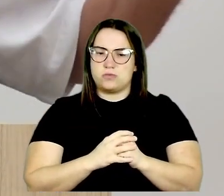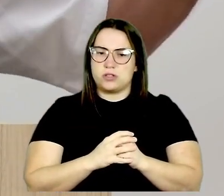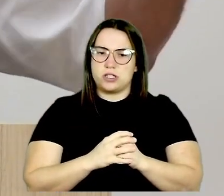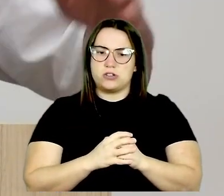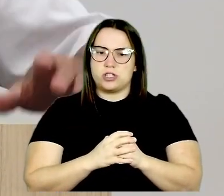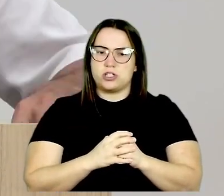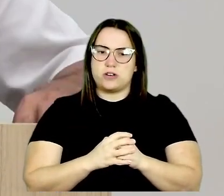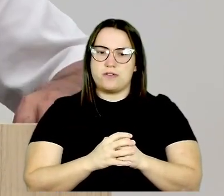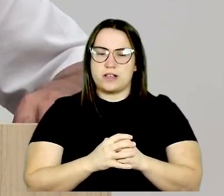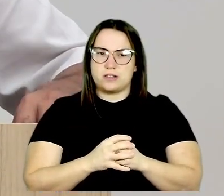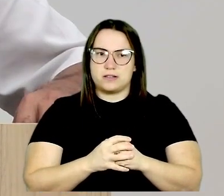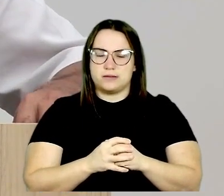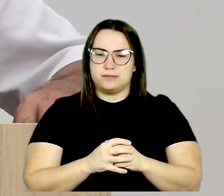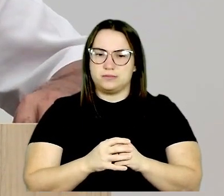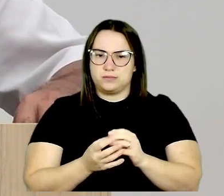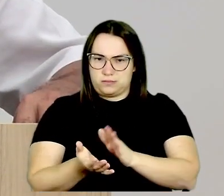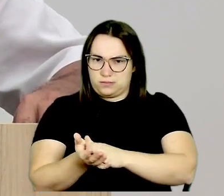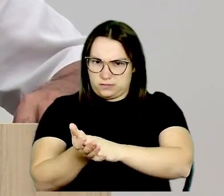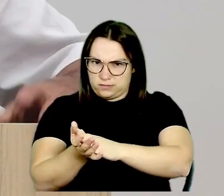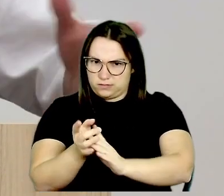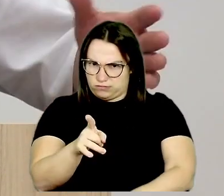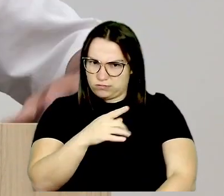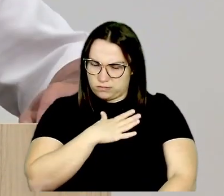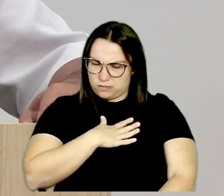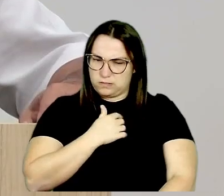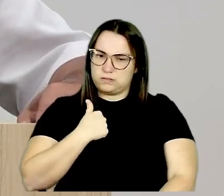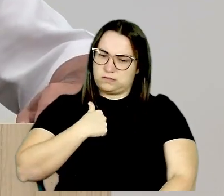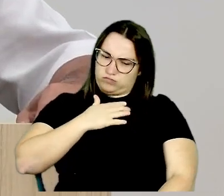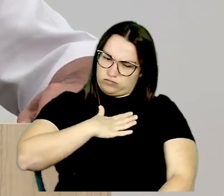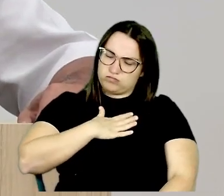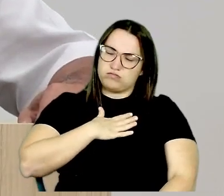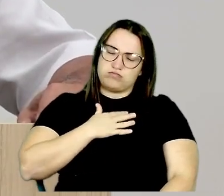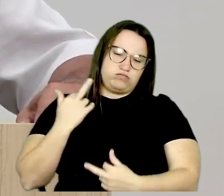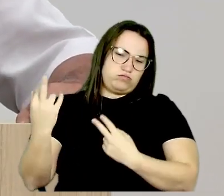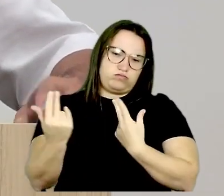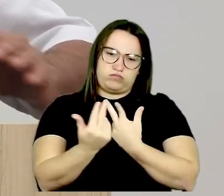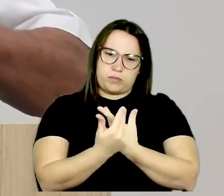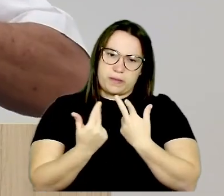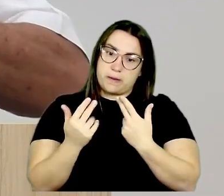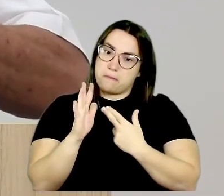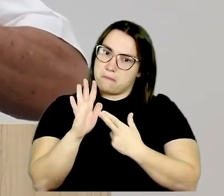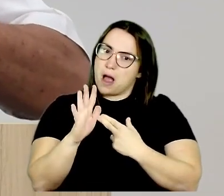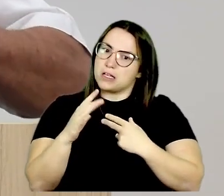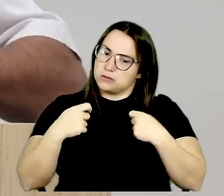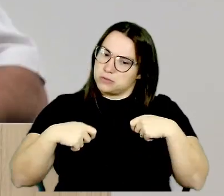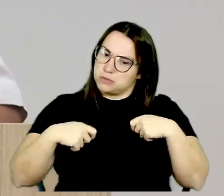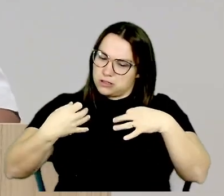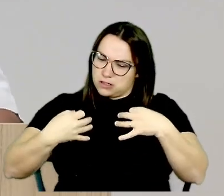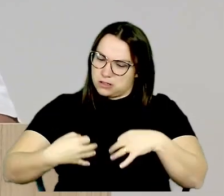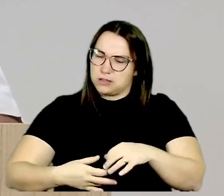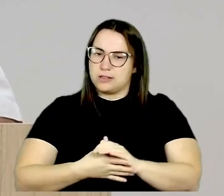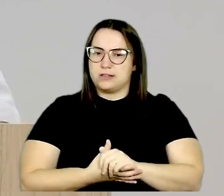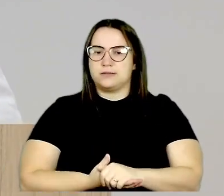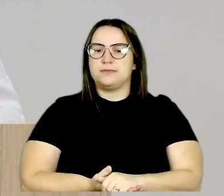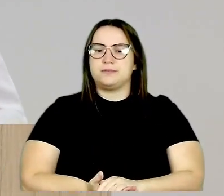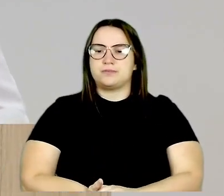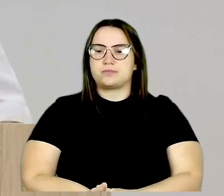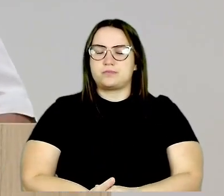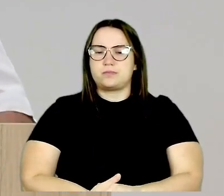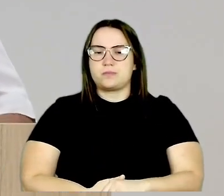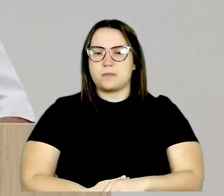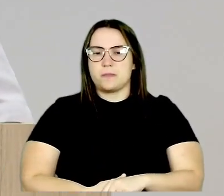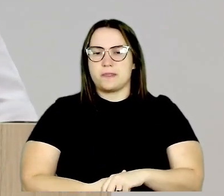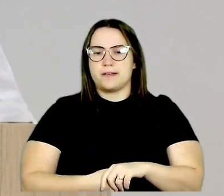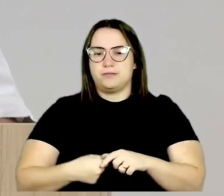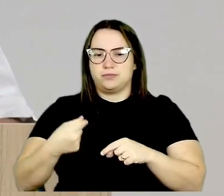eu gosto, todo mundo gosta, não gosta? De ser elogiado. Mas quando você merece ser elogiado. Mas vamos lá. Em relação ao